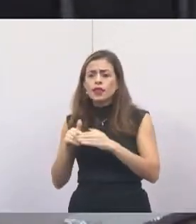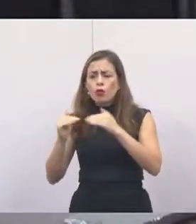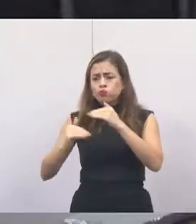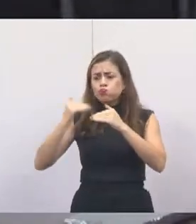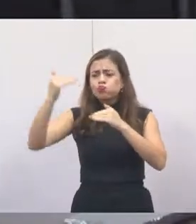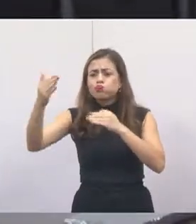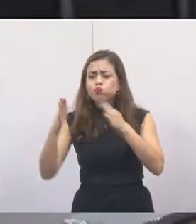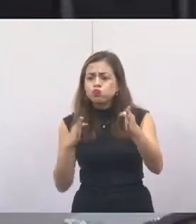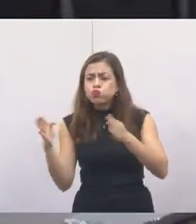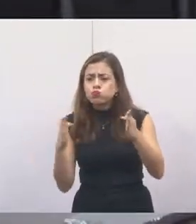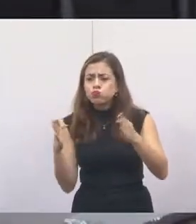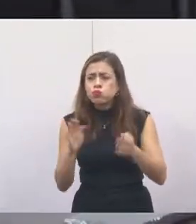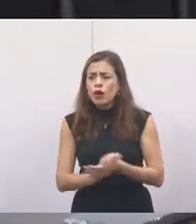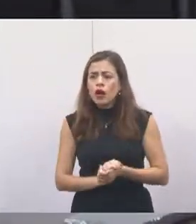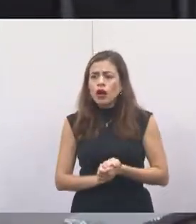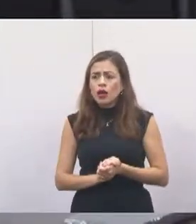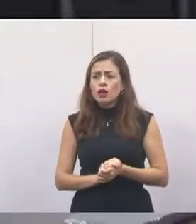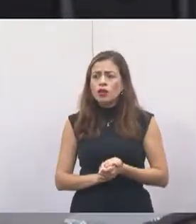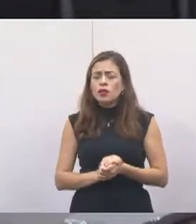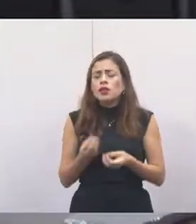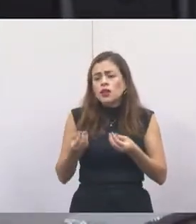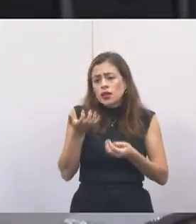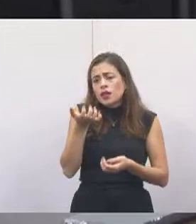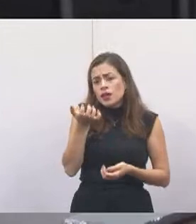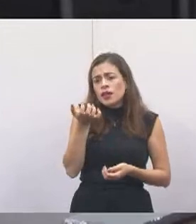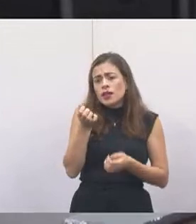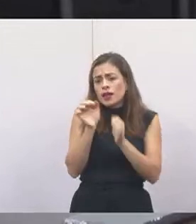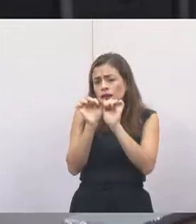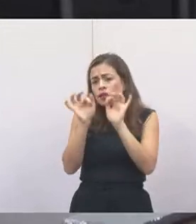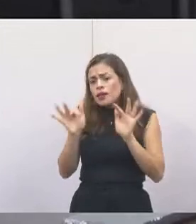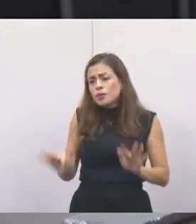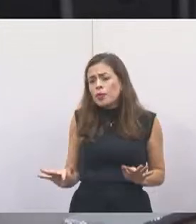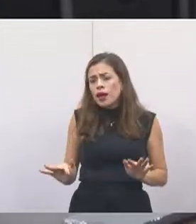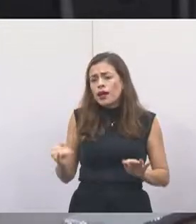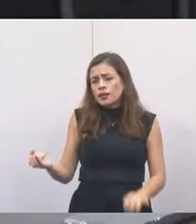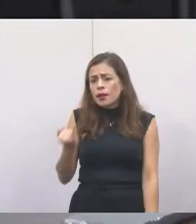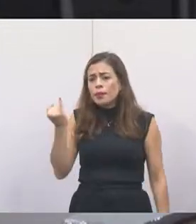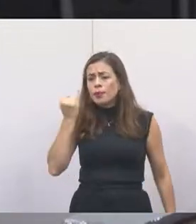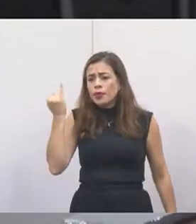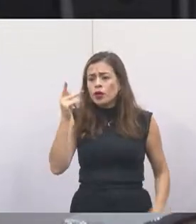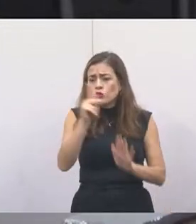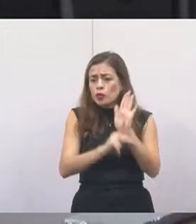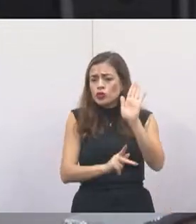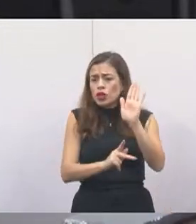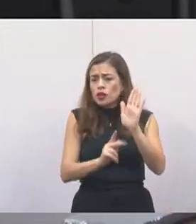Gostaria, como líder do governo, o senhor esclarecesse, porque eu acho que esse é o ponto principal desse projeto.